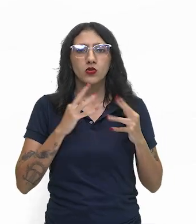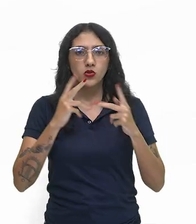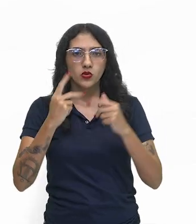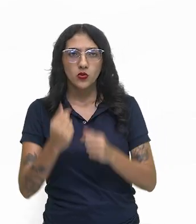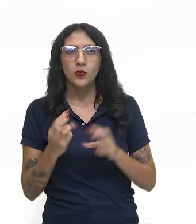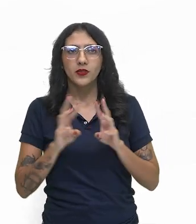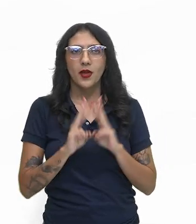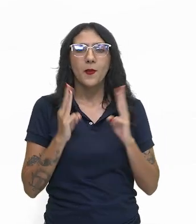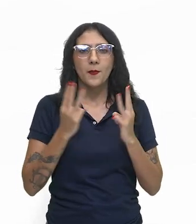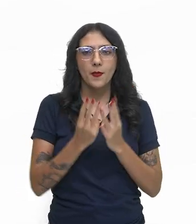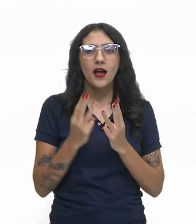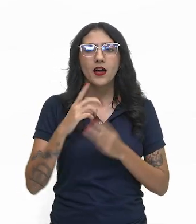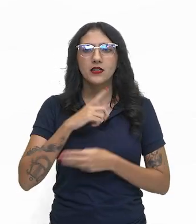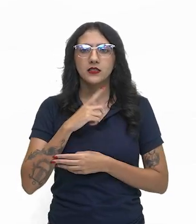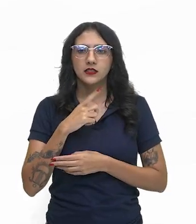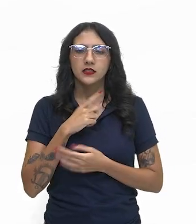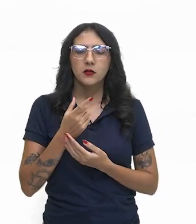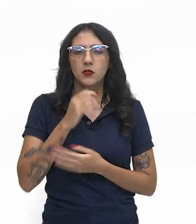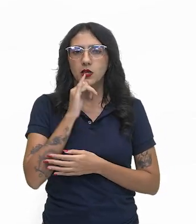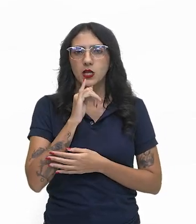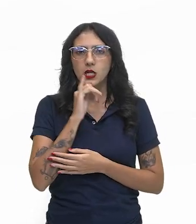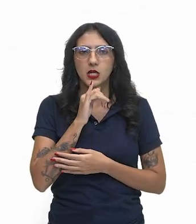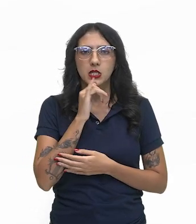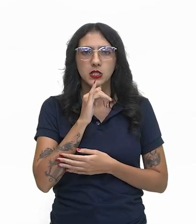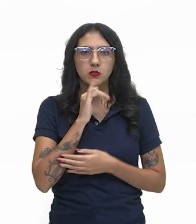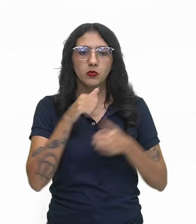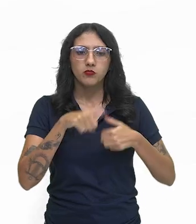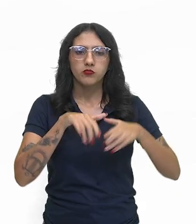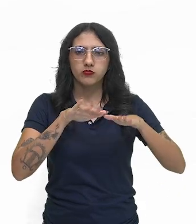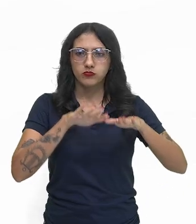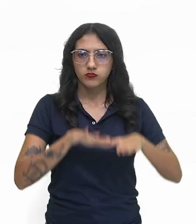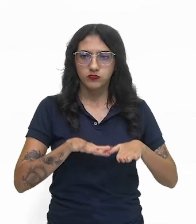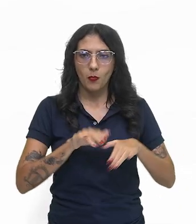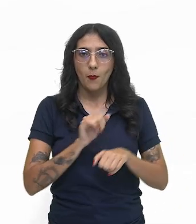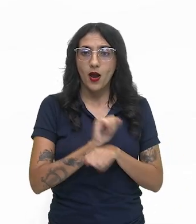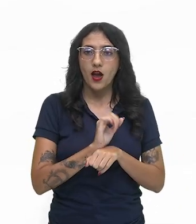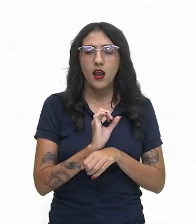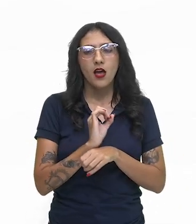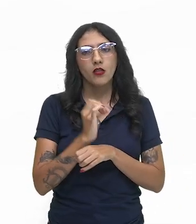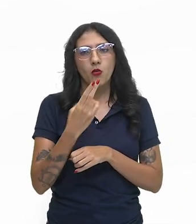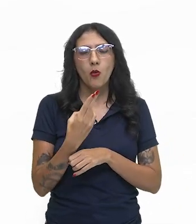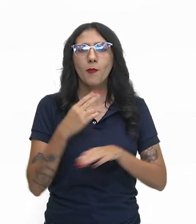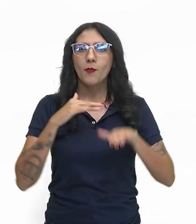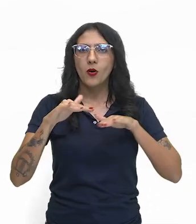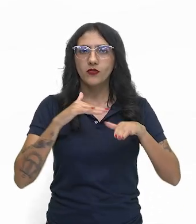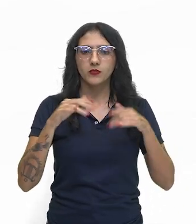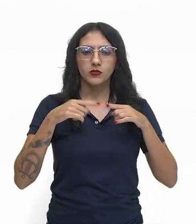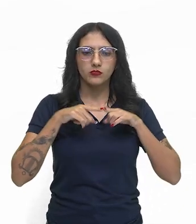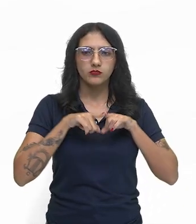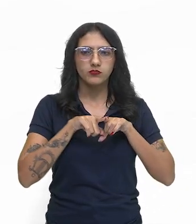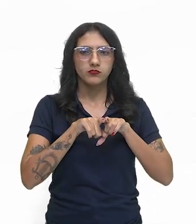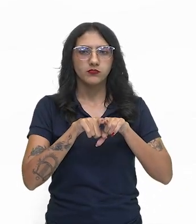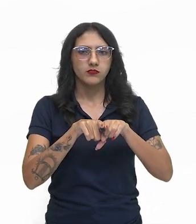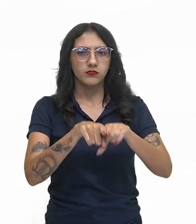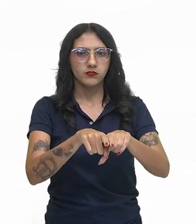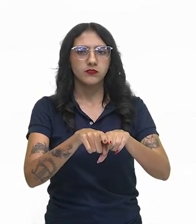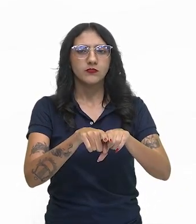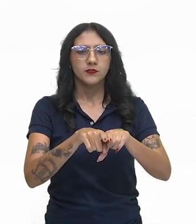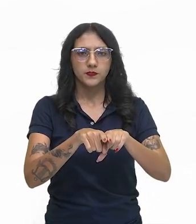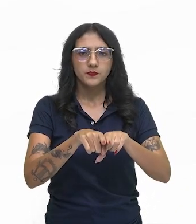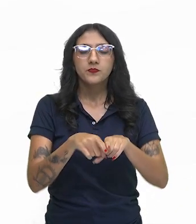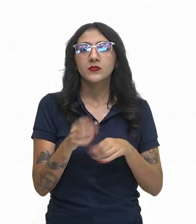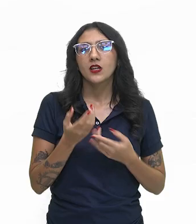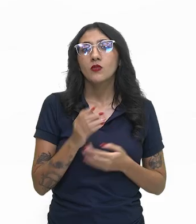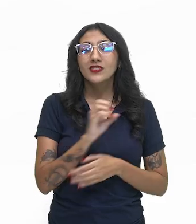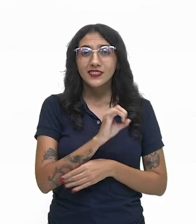corpo continua em estado de repouso ou de movimento uniforme em uma linha reta, a menos